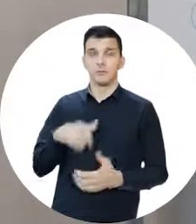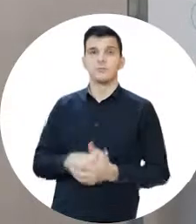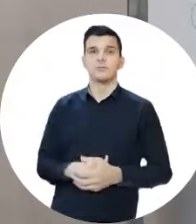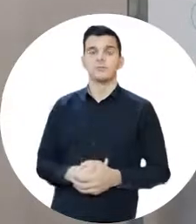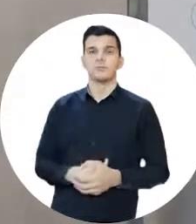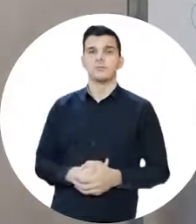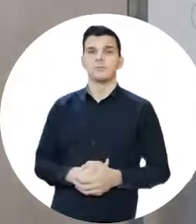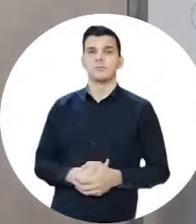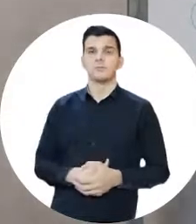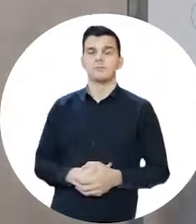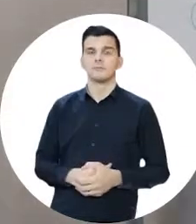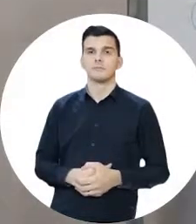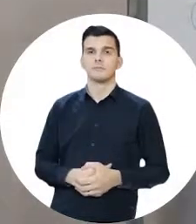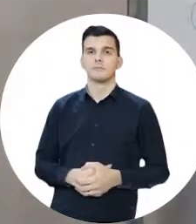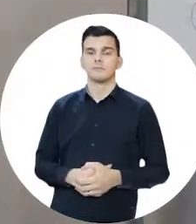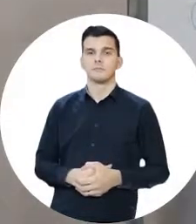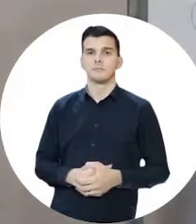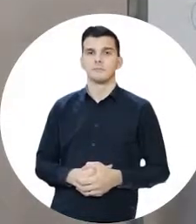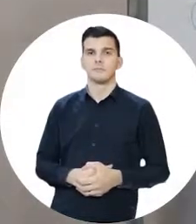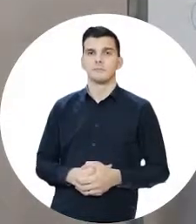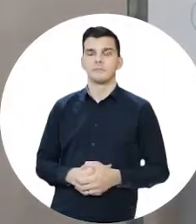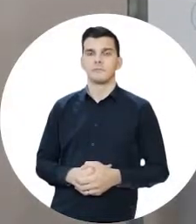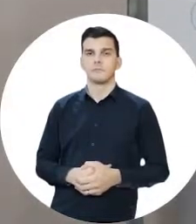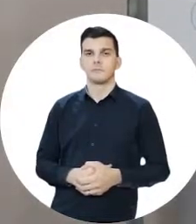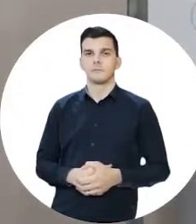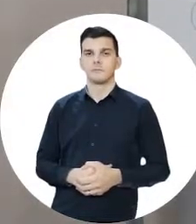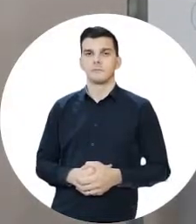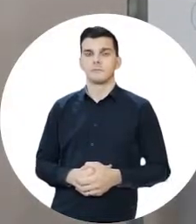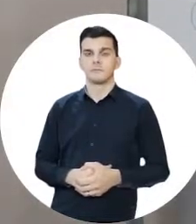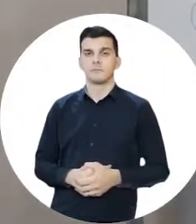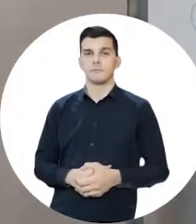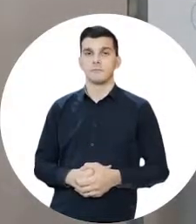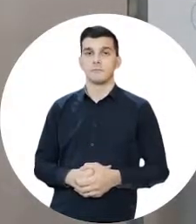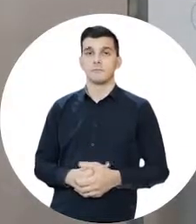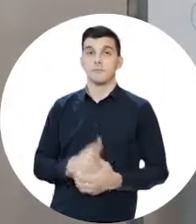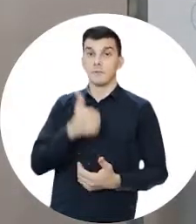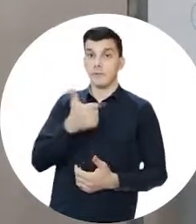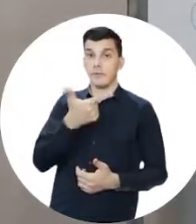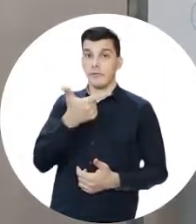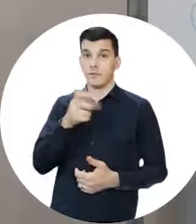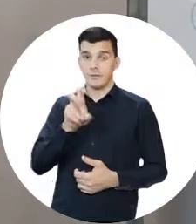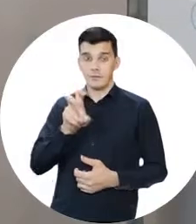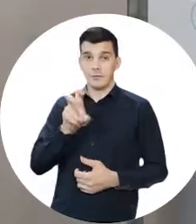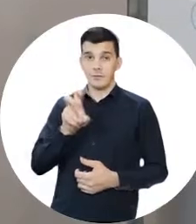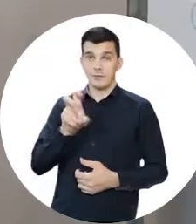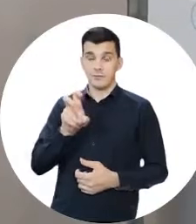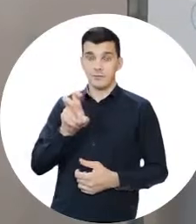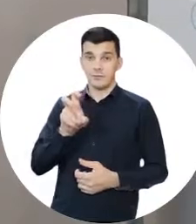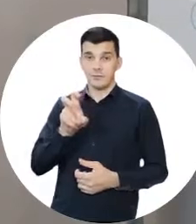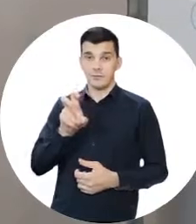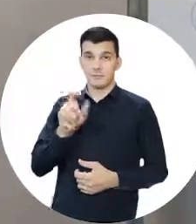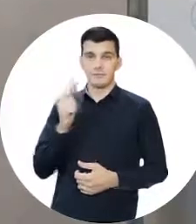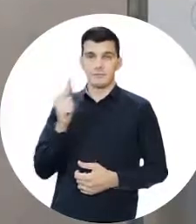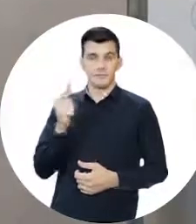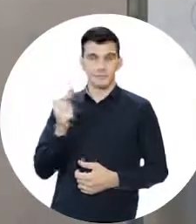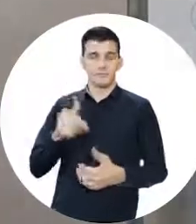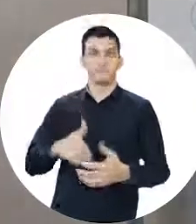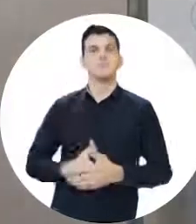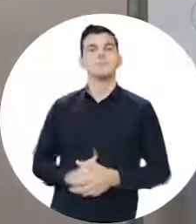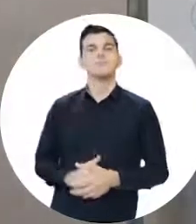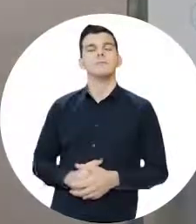a 25 vezes 5, 125